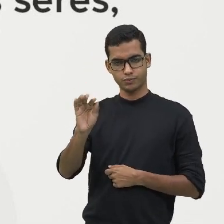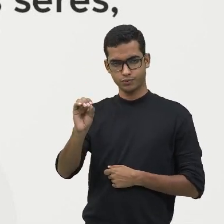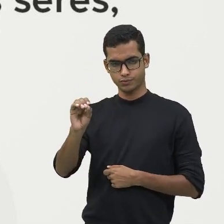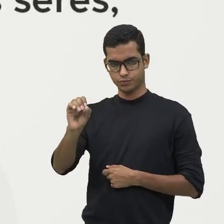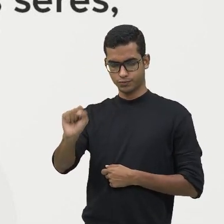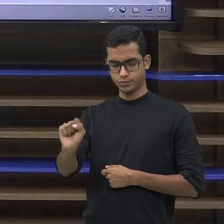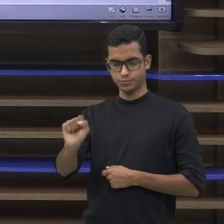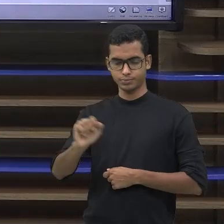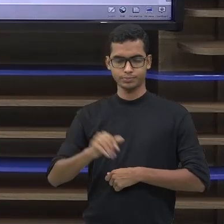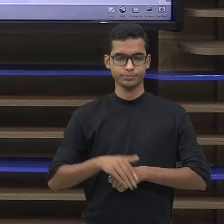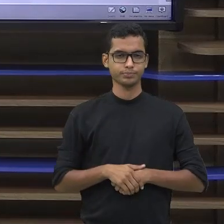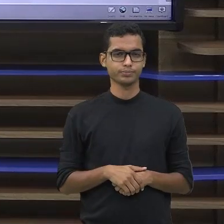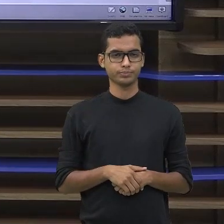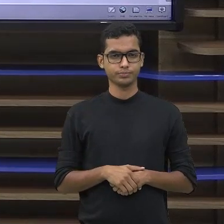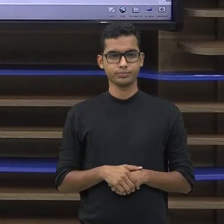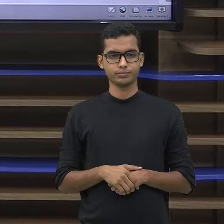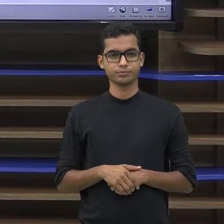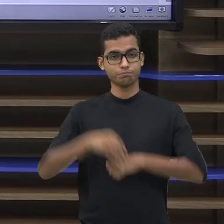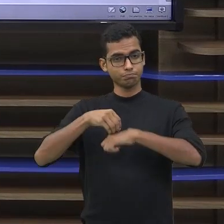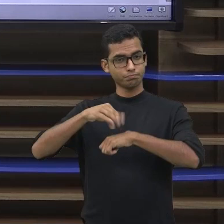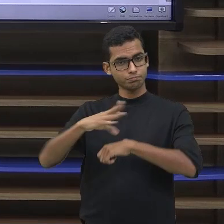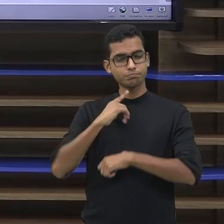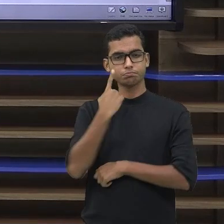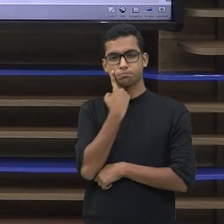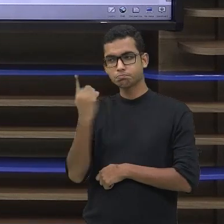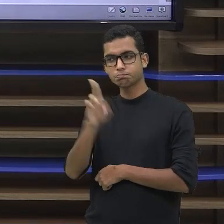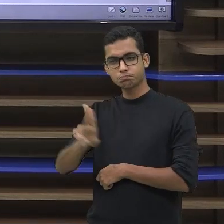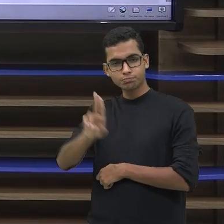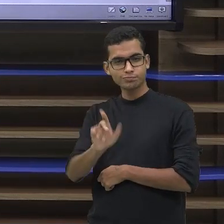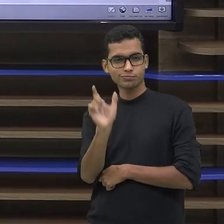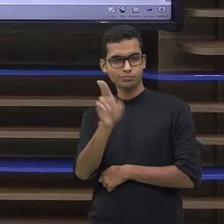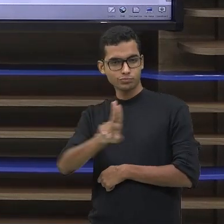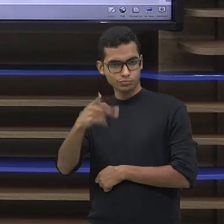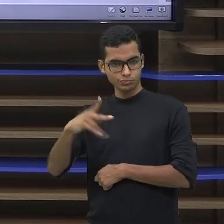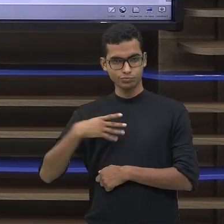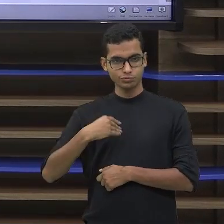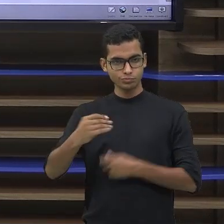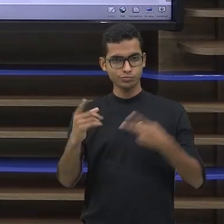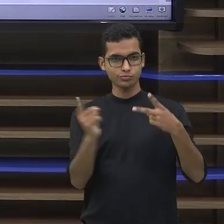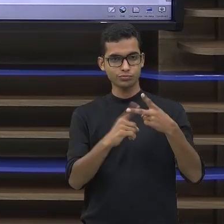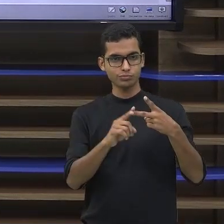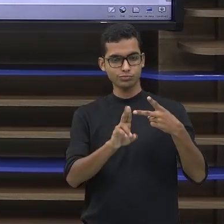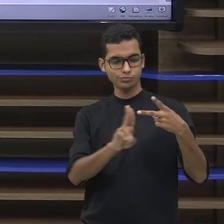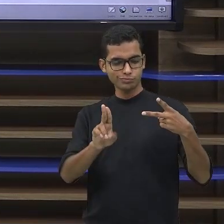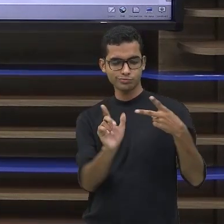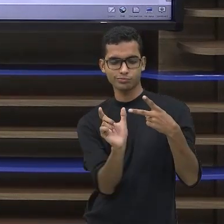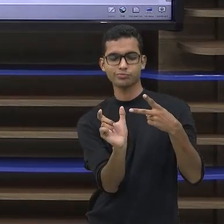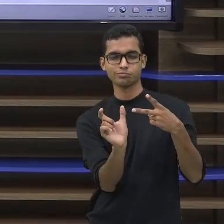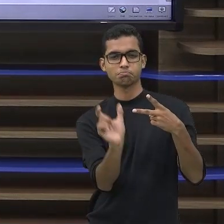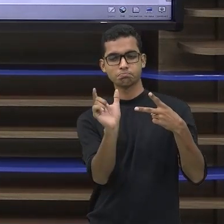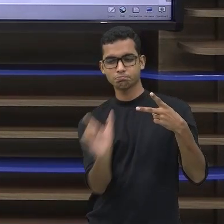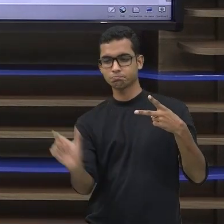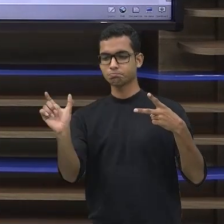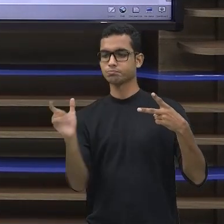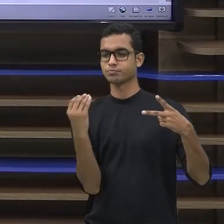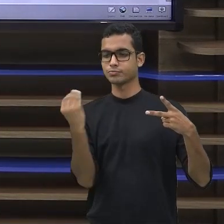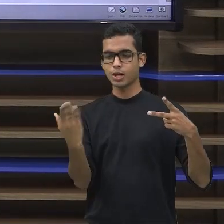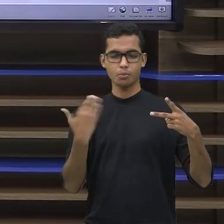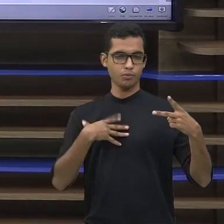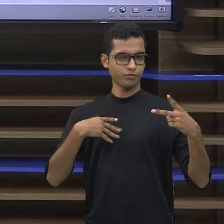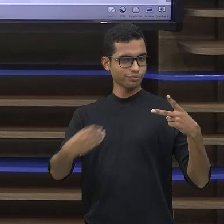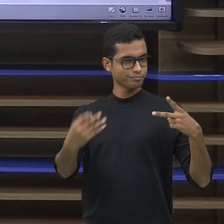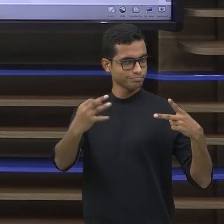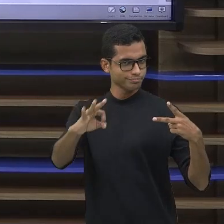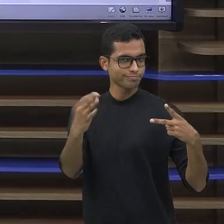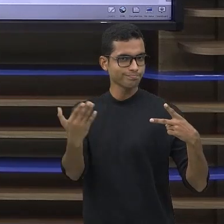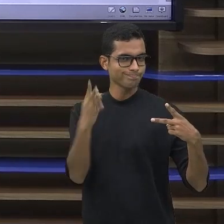dica aí para você colocar o nome do seu filho, autótrofo, né? Como é que ia chamar? Autótrofo, né? Tó, olha,